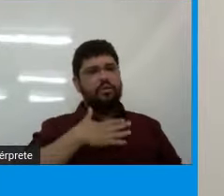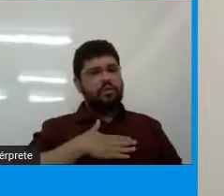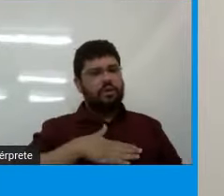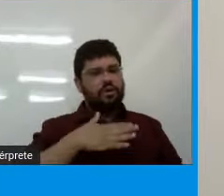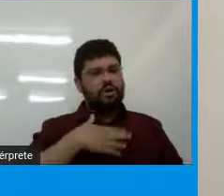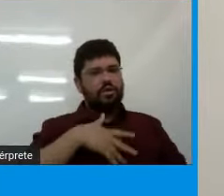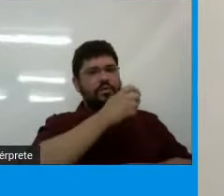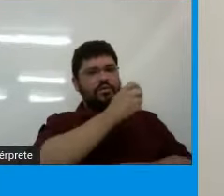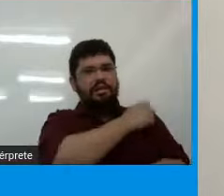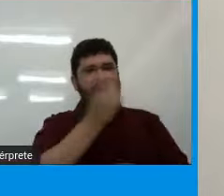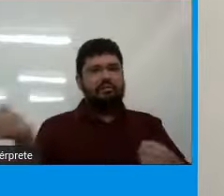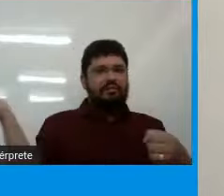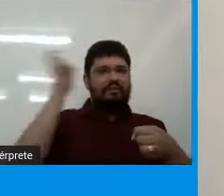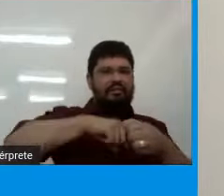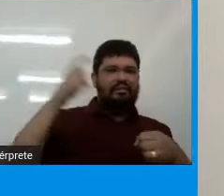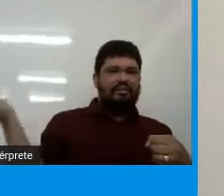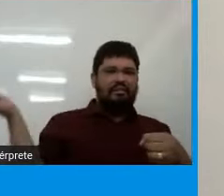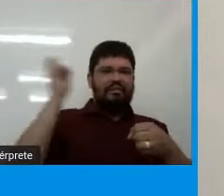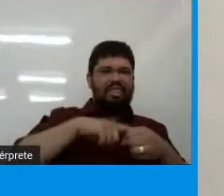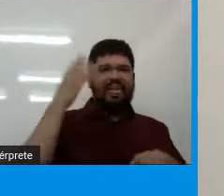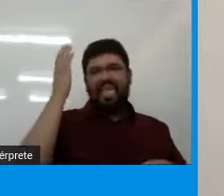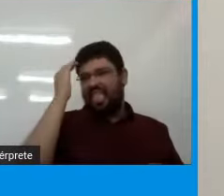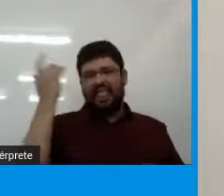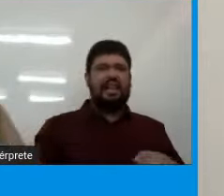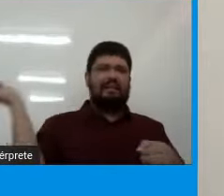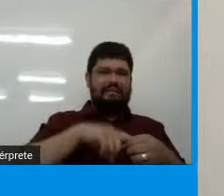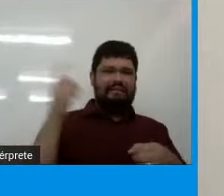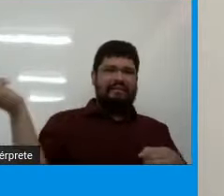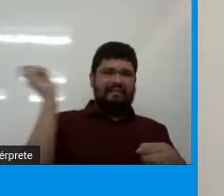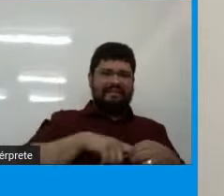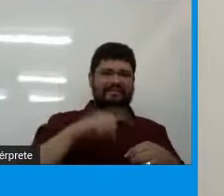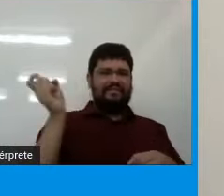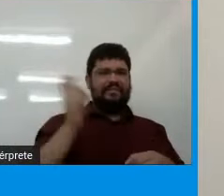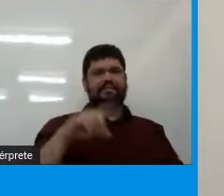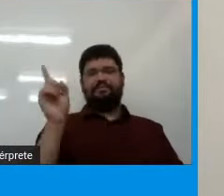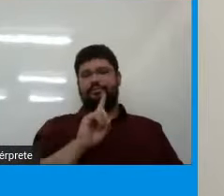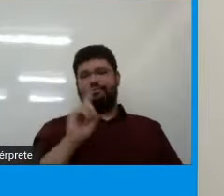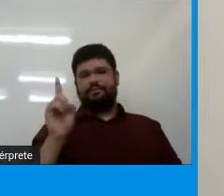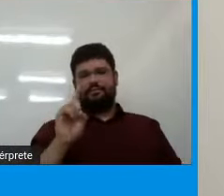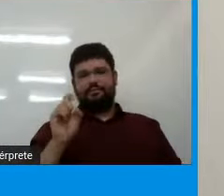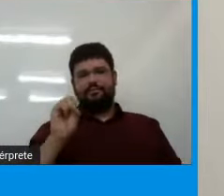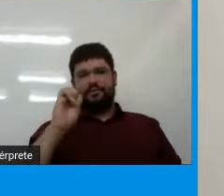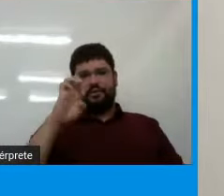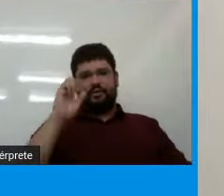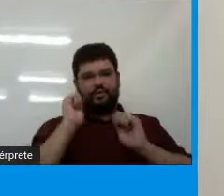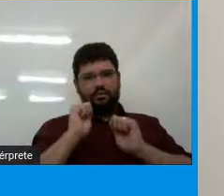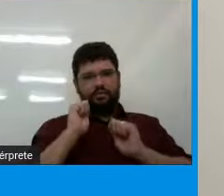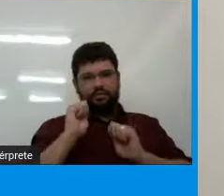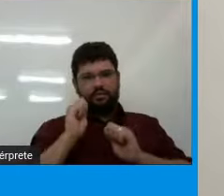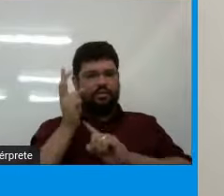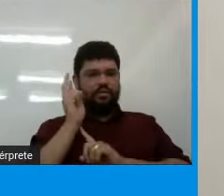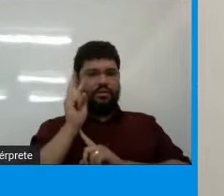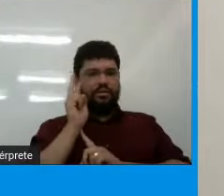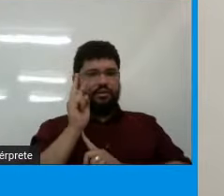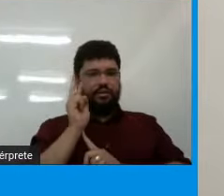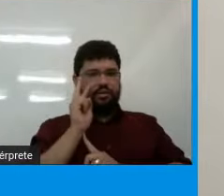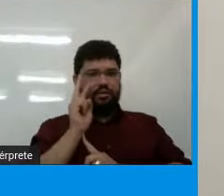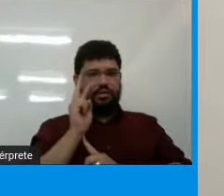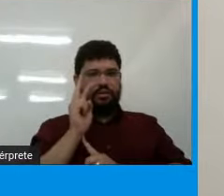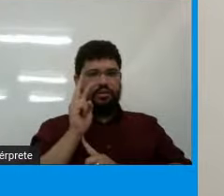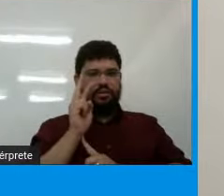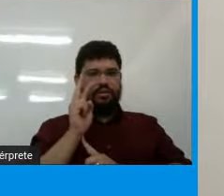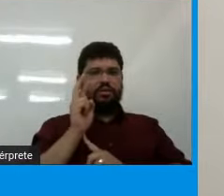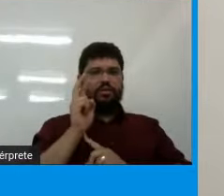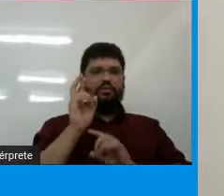que voltar ao vídeo porque não entendeu alguma coisa que você tinha para dizer. Se puder, também quebre um conteúdo maior em conteúdos